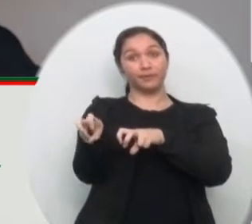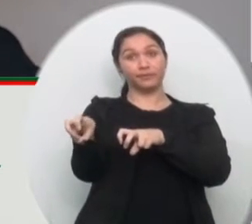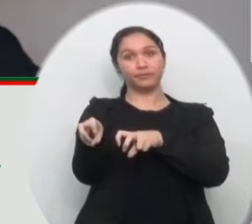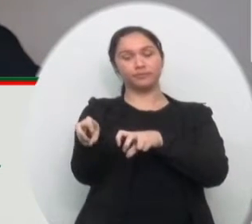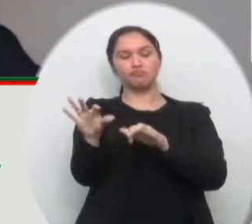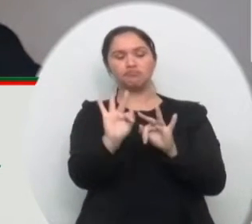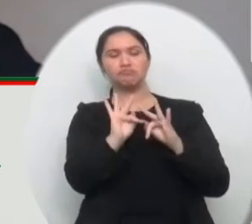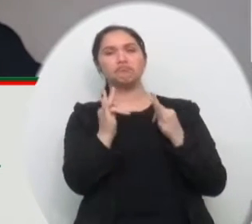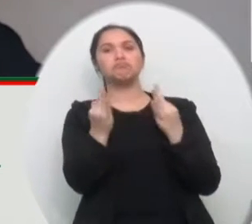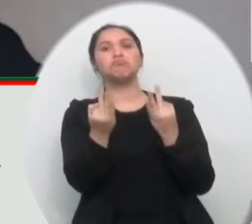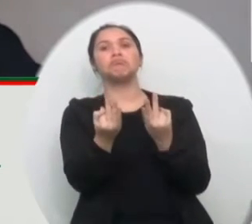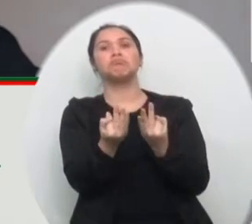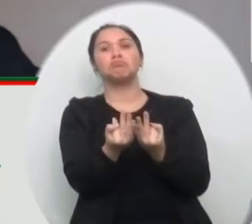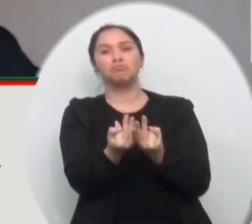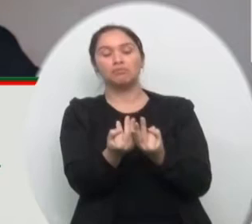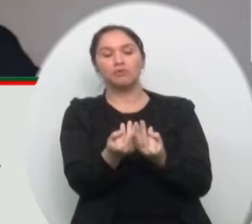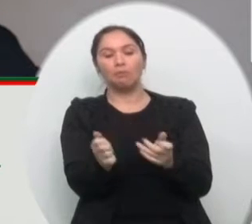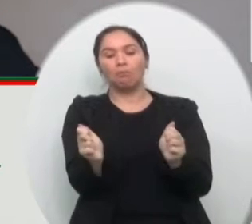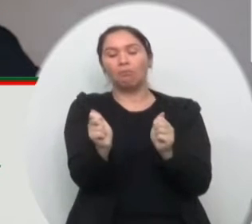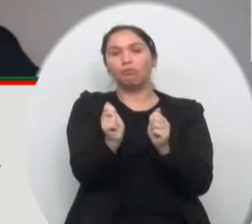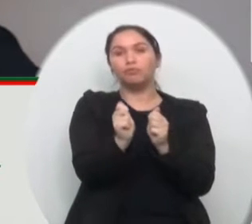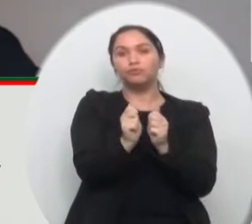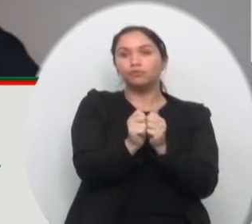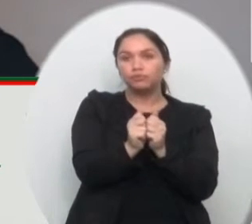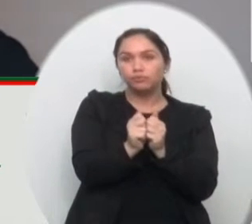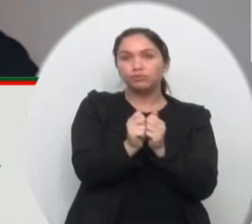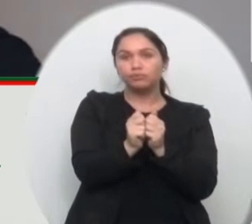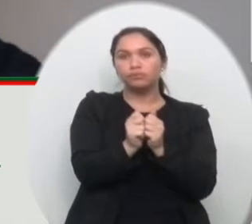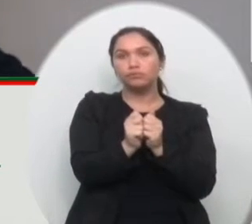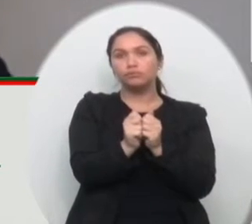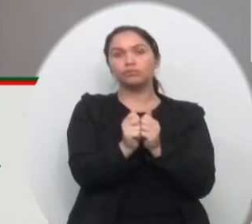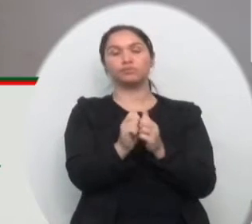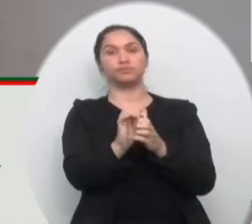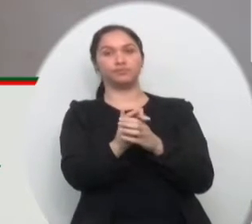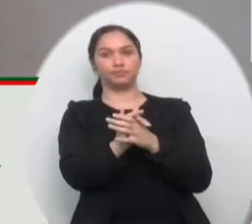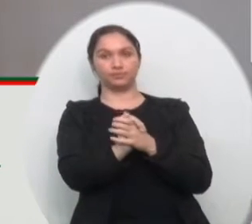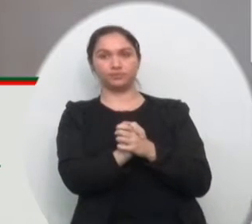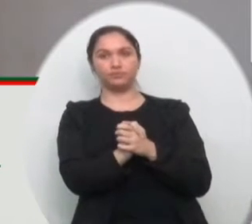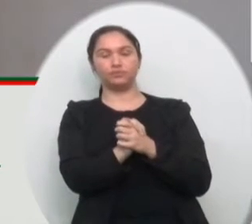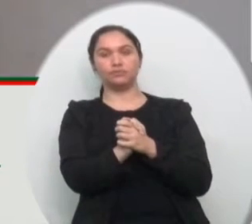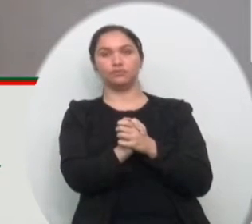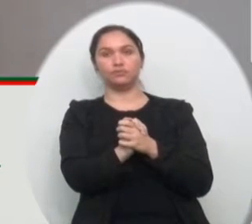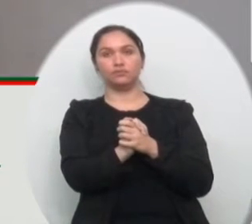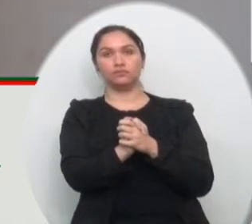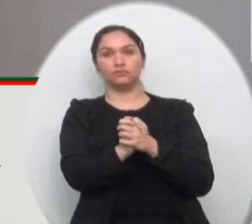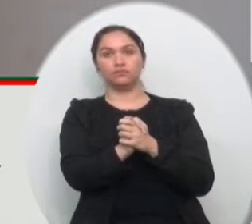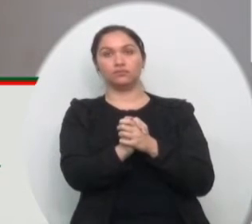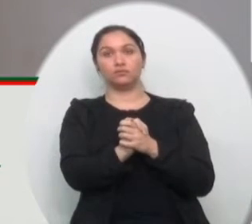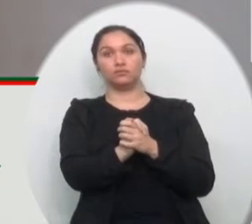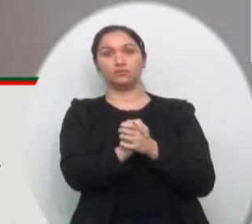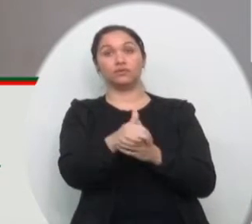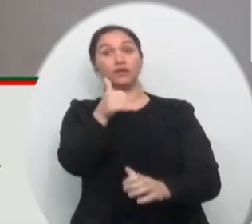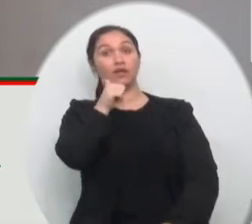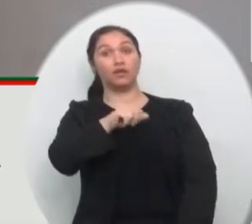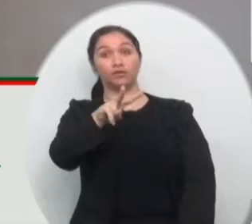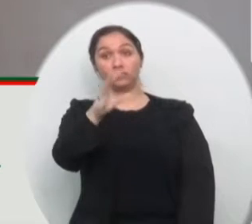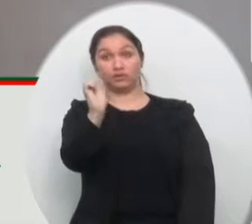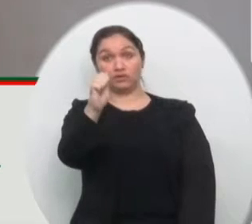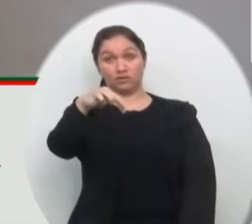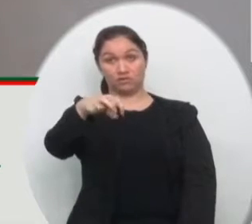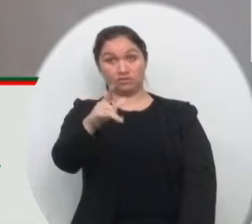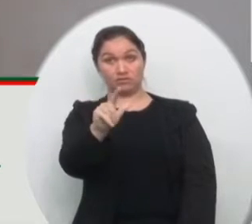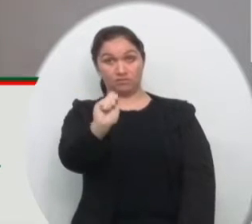Familiar, de proximidade. Então, eu agradeço os tempos aqui da vereadora Camila, vereador Daniel, vereador